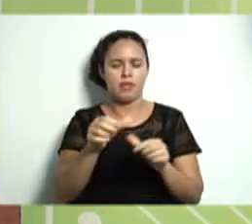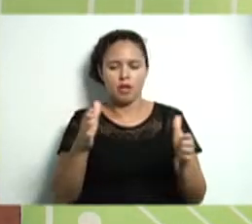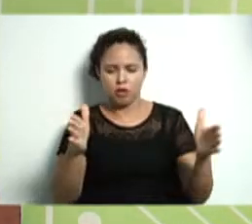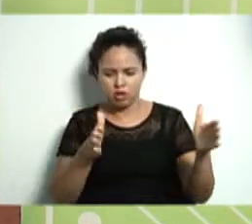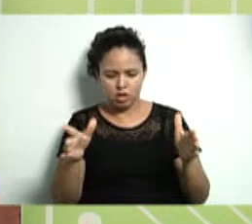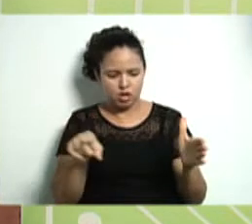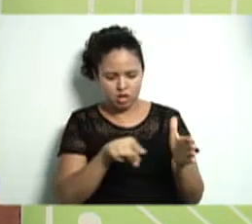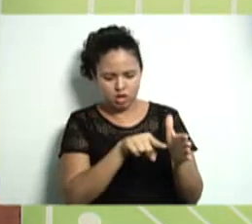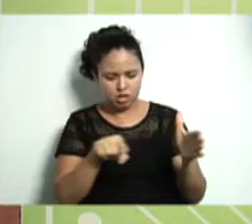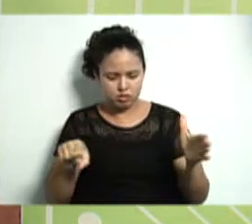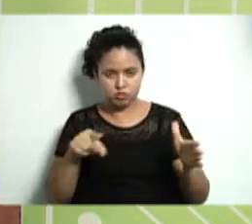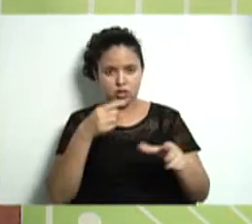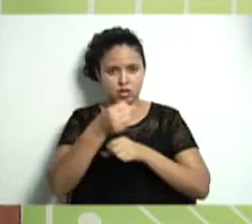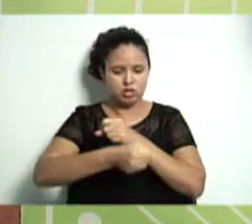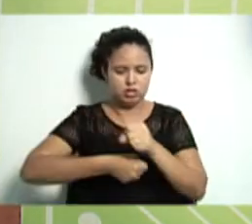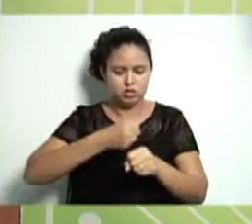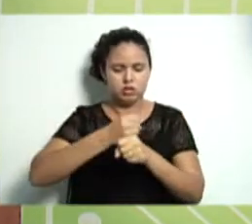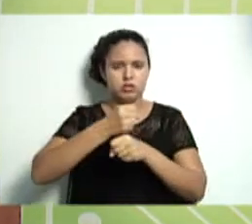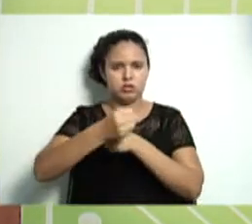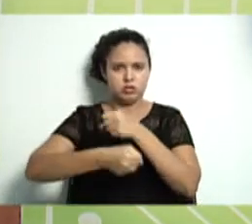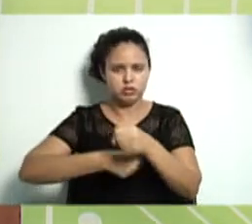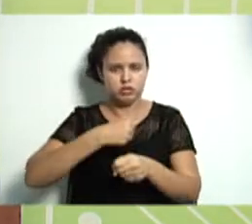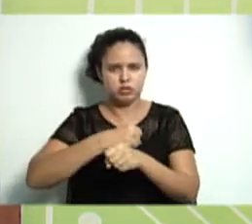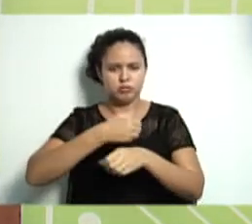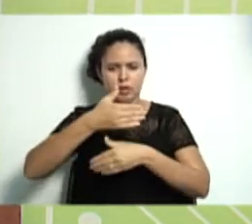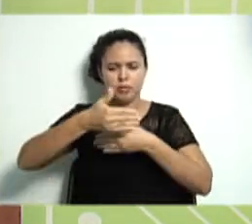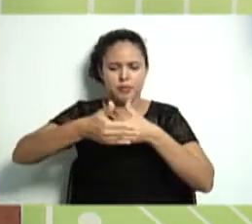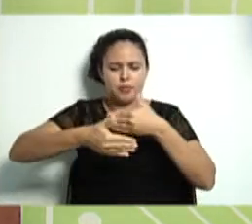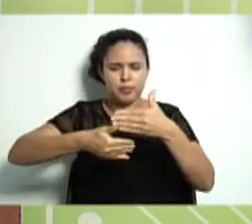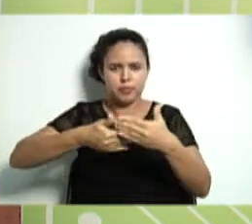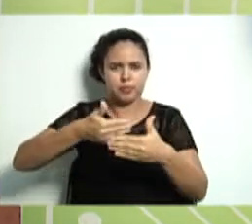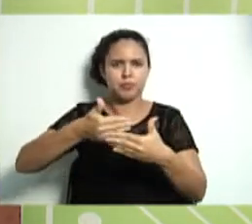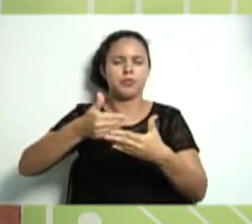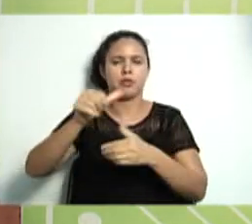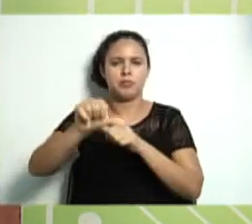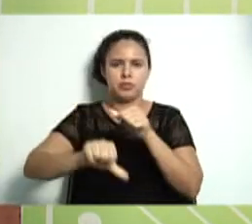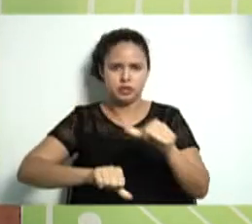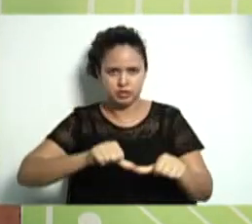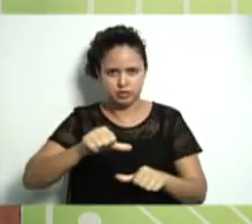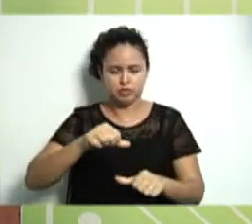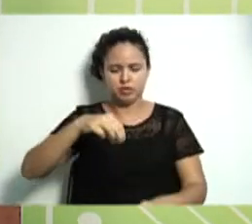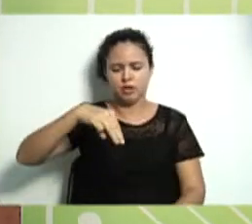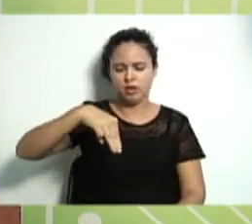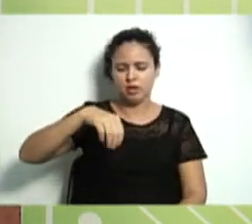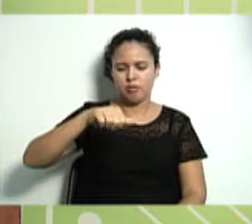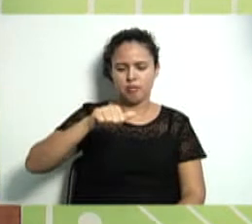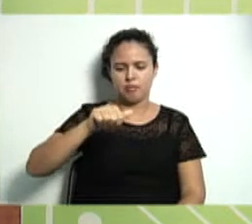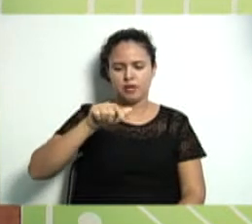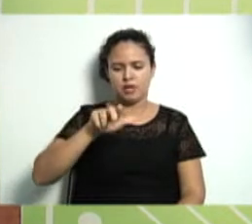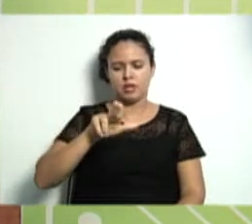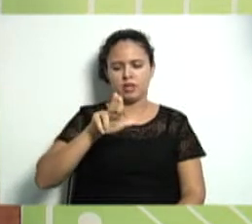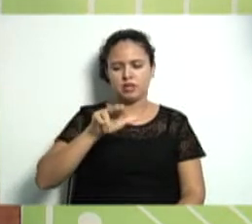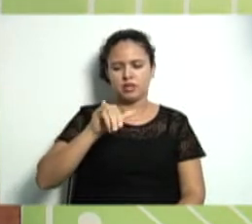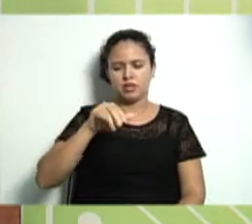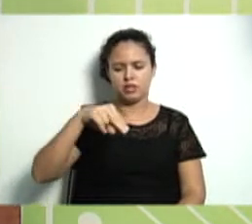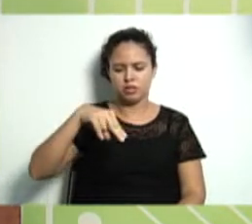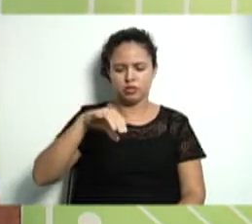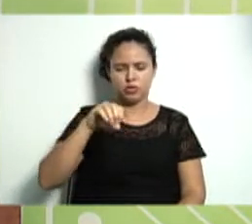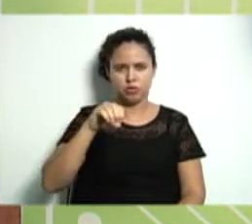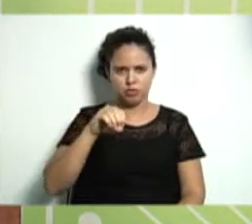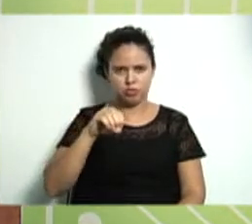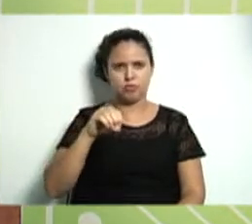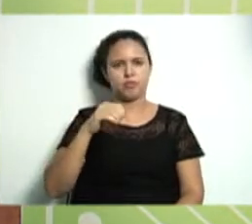E aí nós vimos lá a maquinofatura, né, que o professor Eliane também comentou. Então,